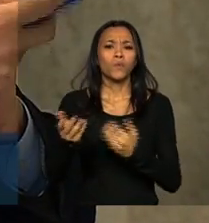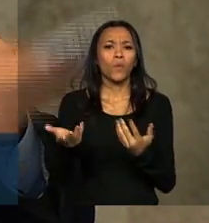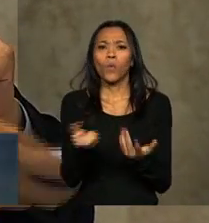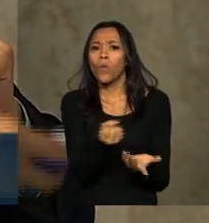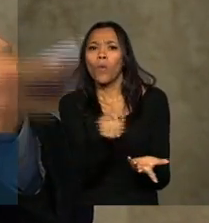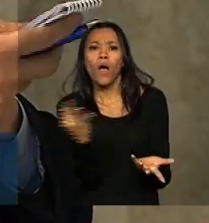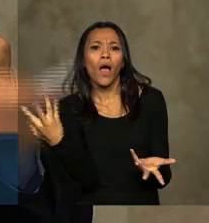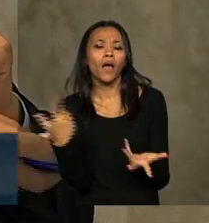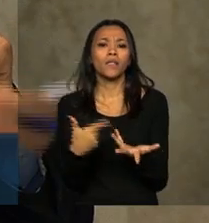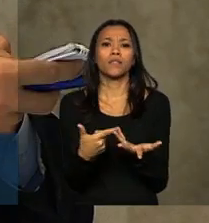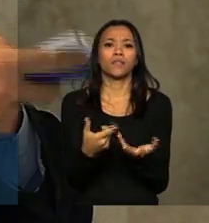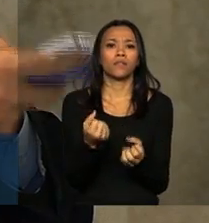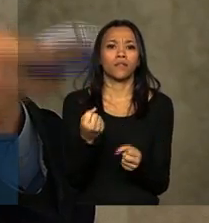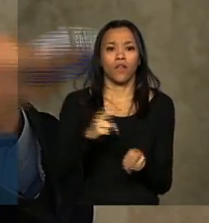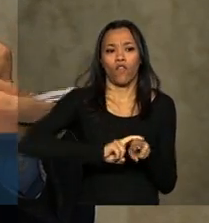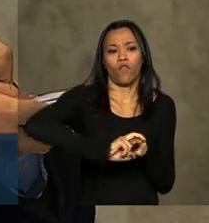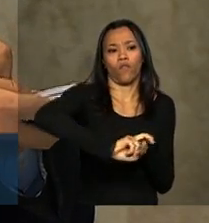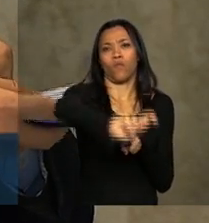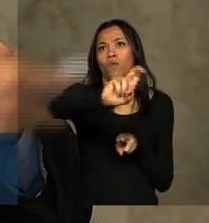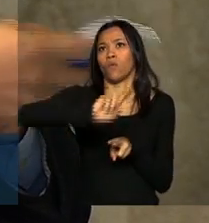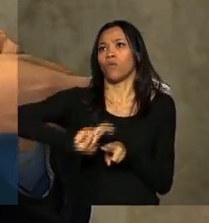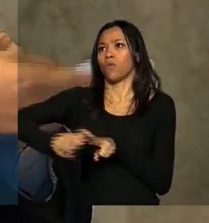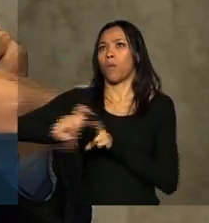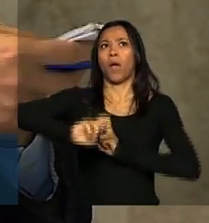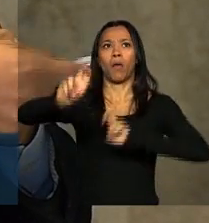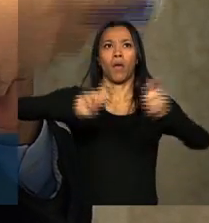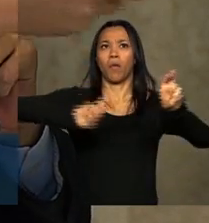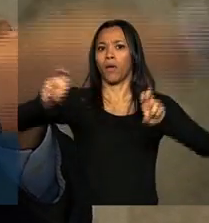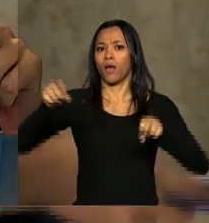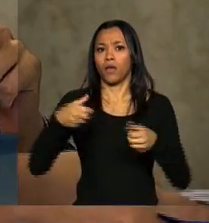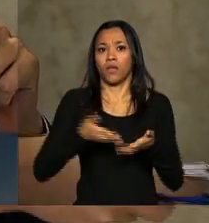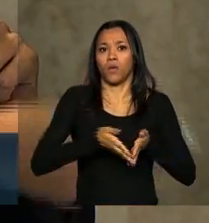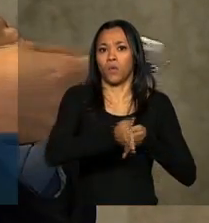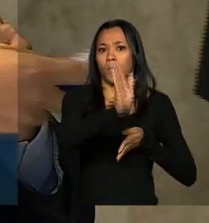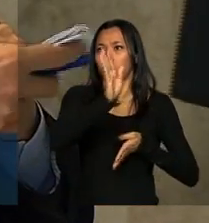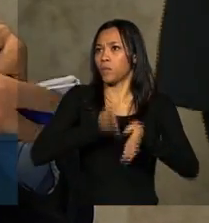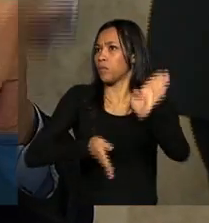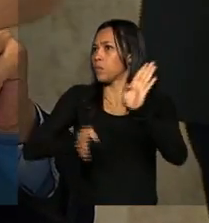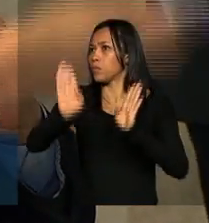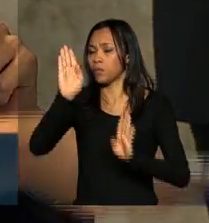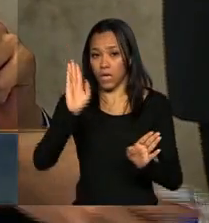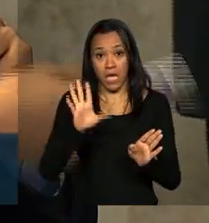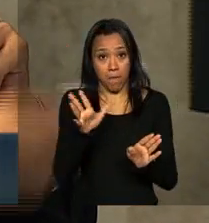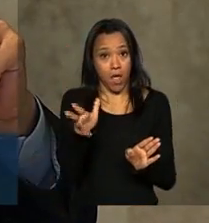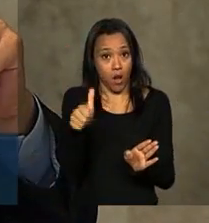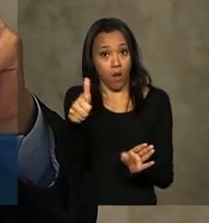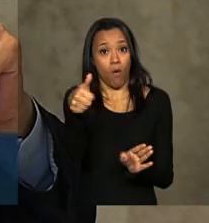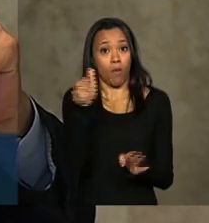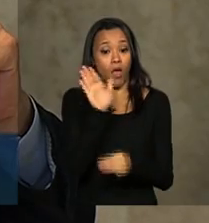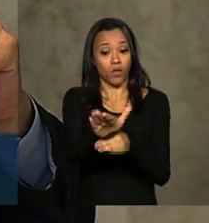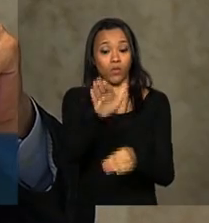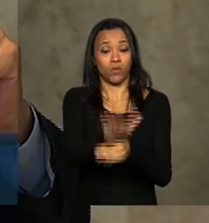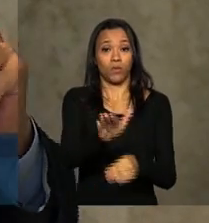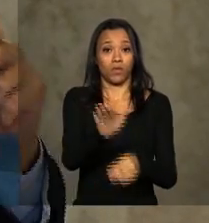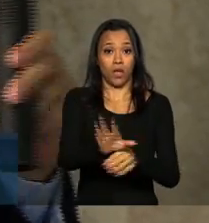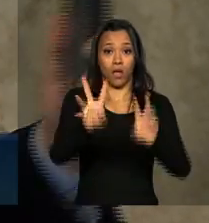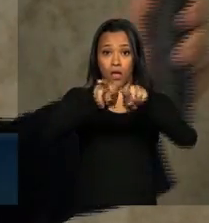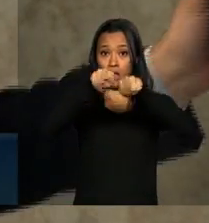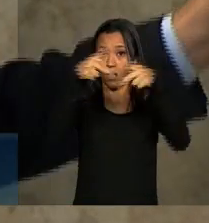quais rodovias, ferrovias, hoje são fundamentais para entrar nesse plano, para melhorar o escoamento da